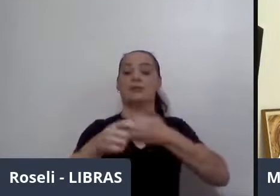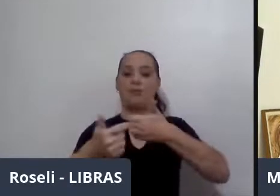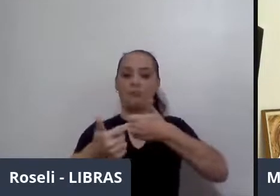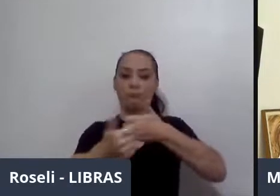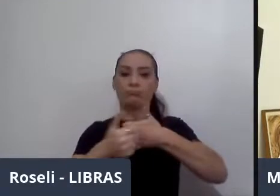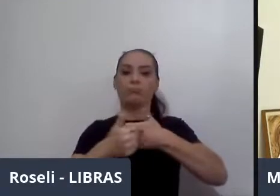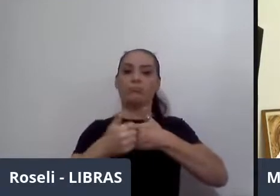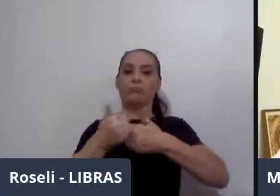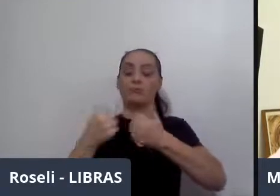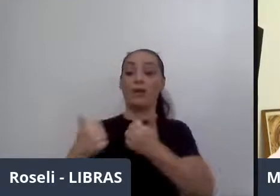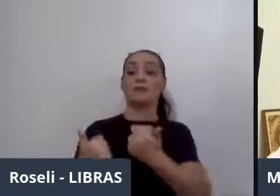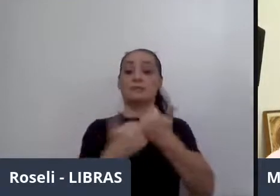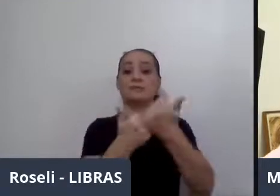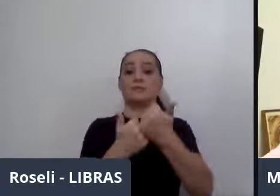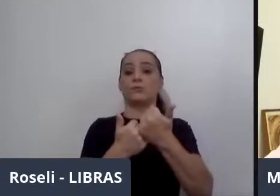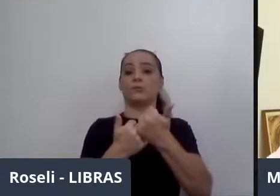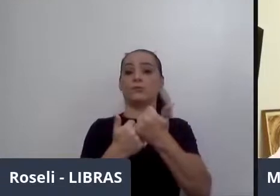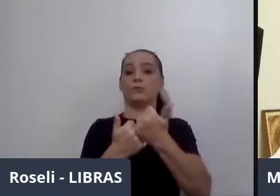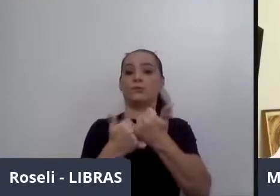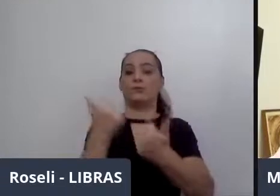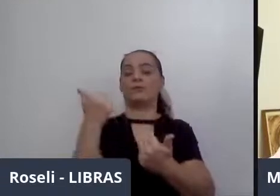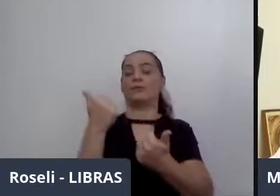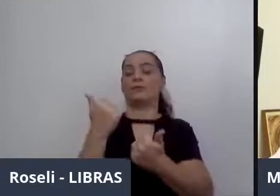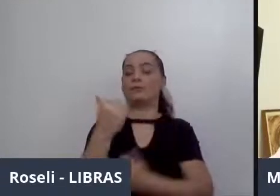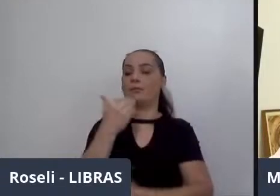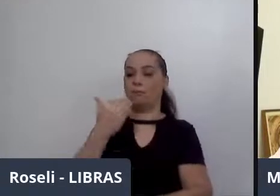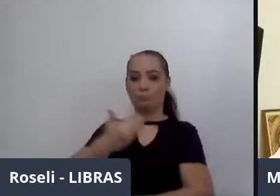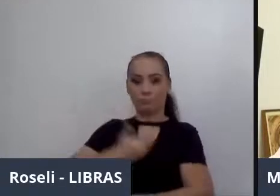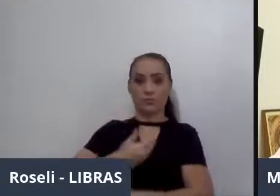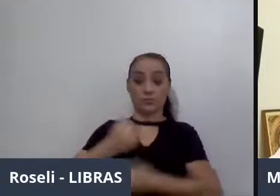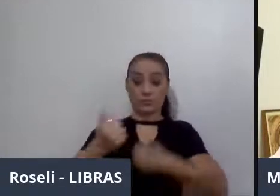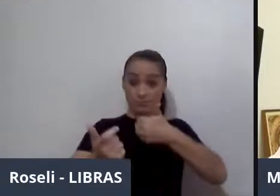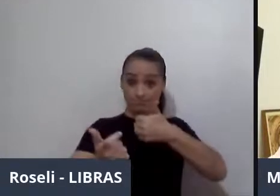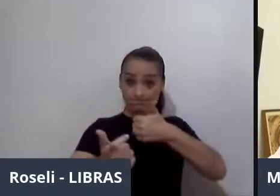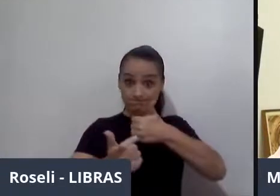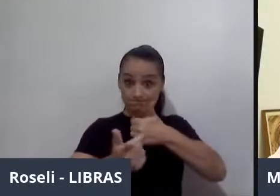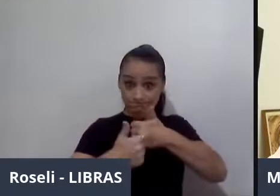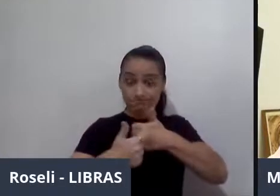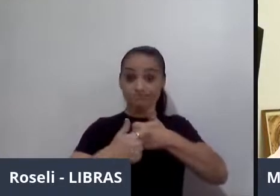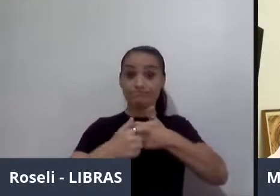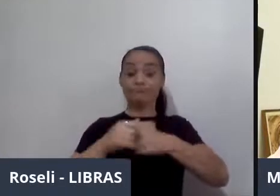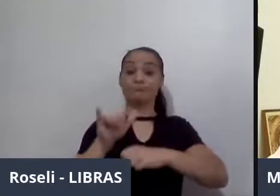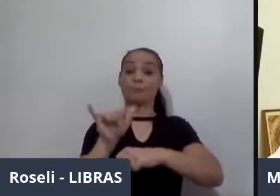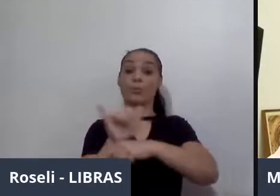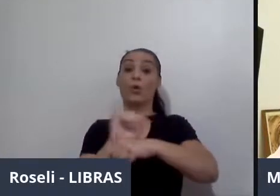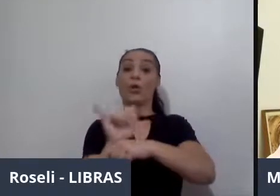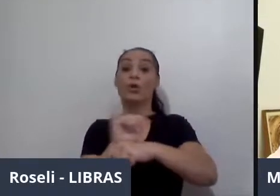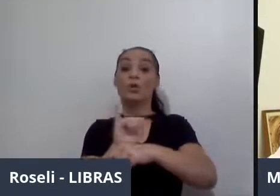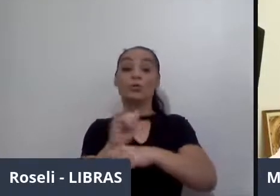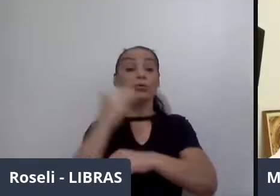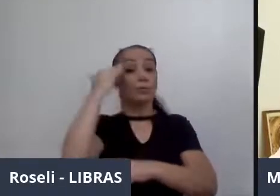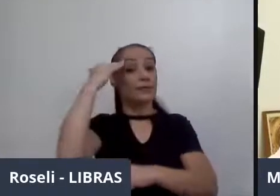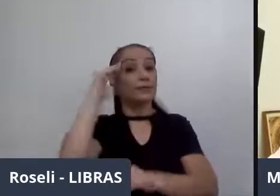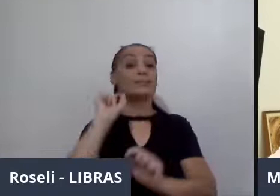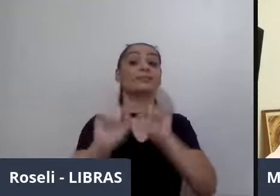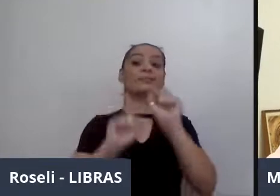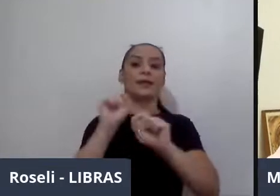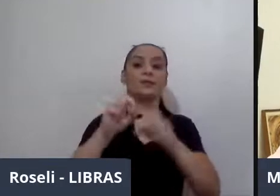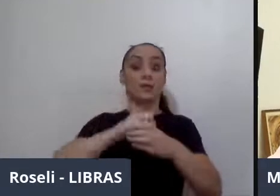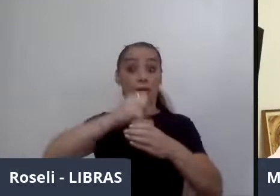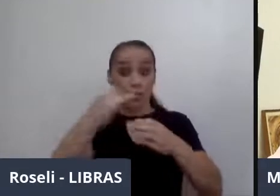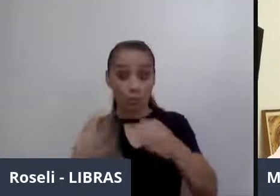orienta a assessoria. Quando vocês apertarem o botão de curtida, o YouTube entende que o conteúdo é